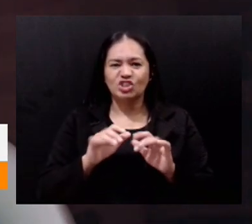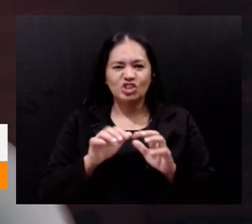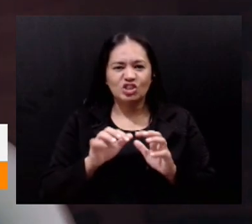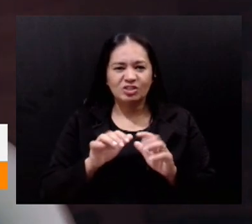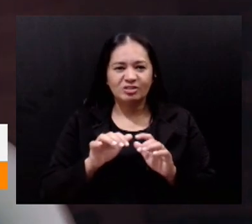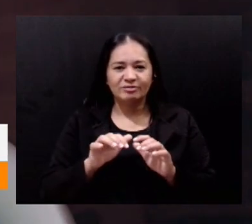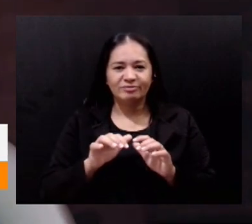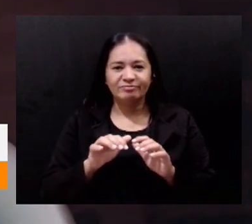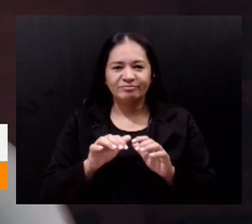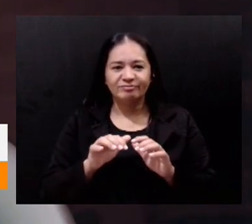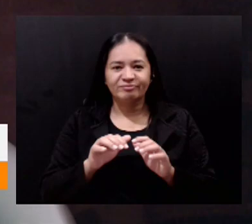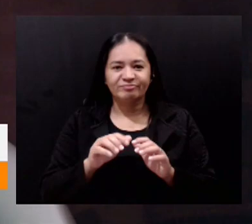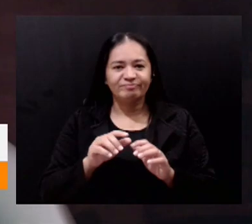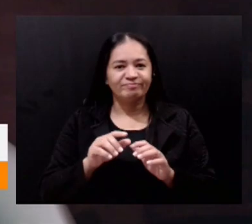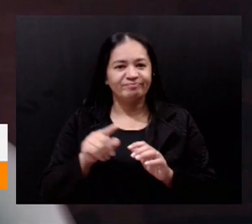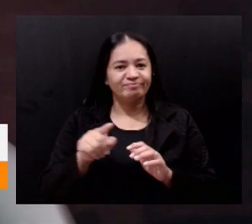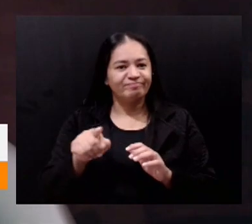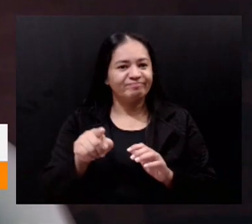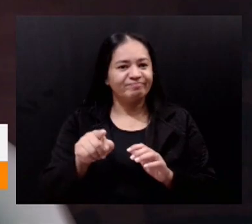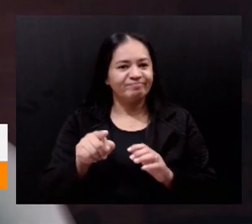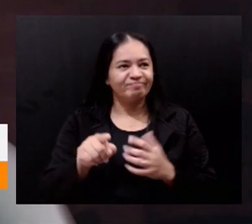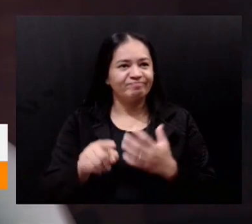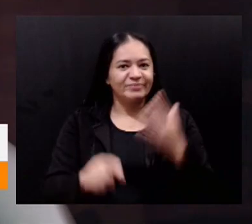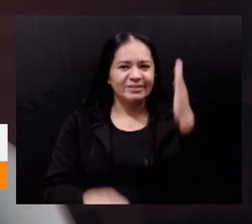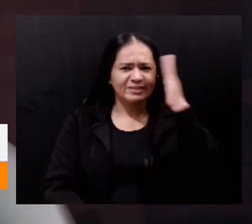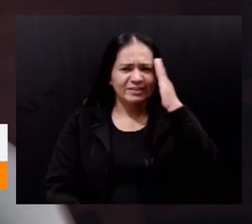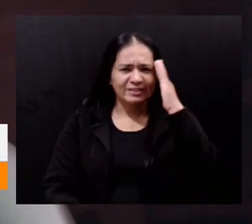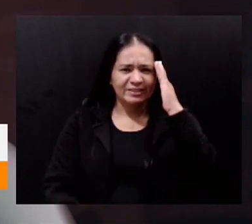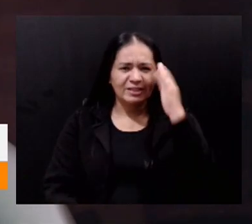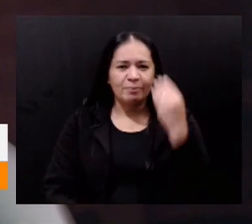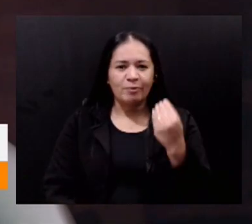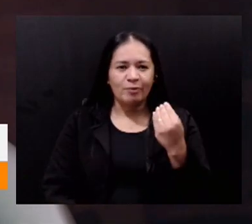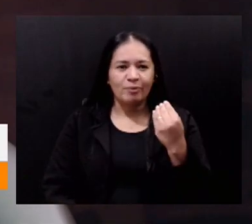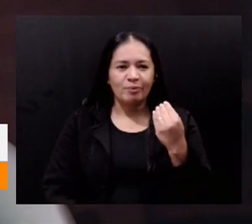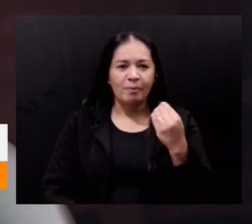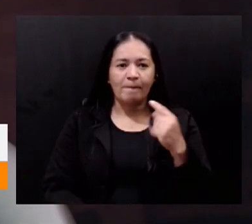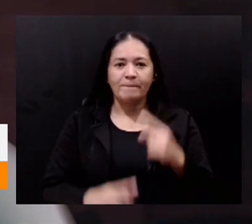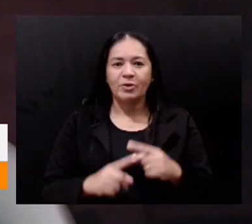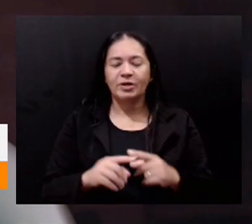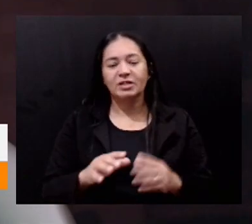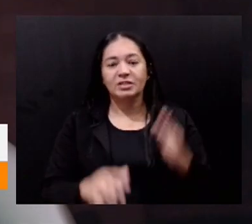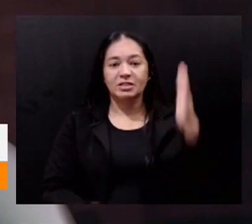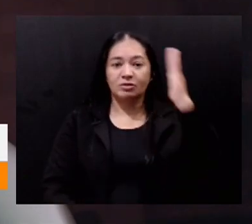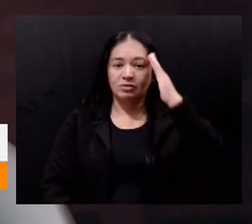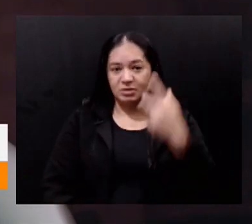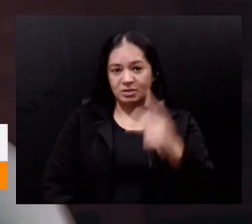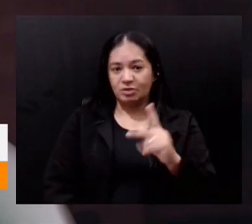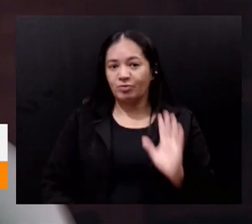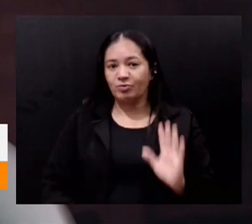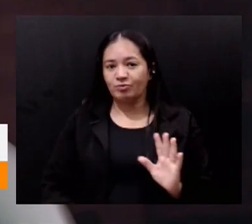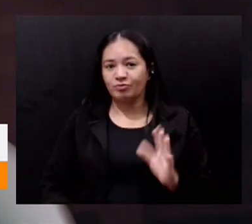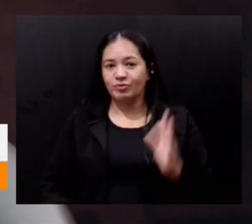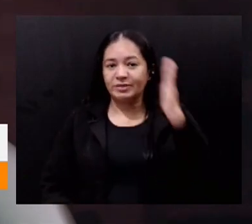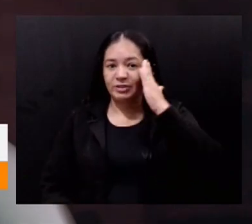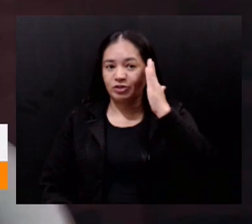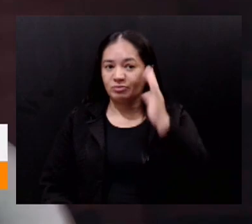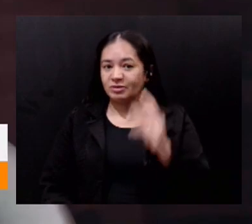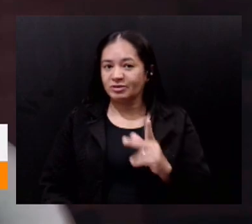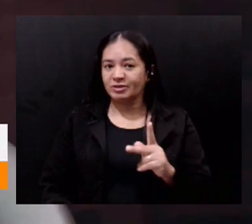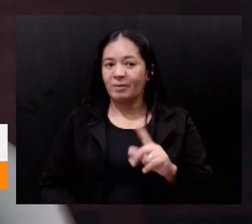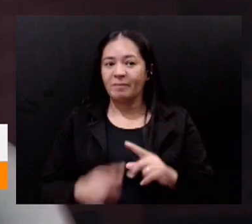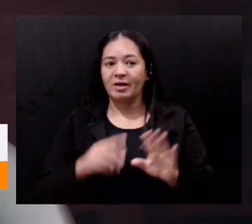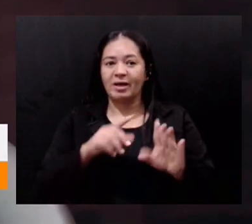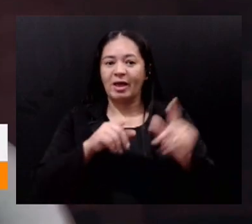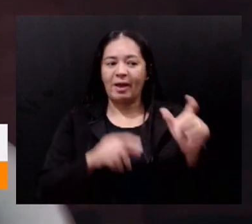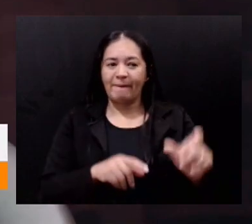você saiba realmente, porque às vezes é uma interpretação sua, e não do que é realmente a pessoa. Então, sempre